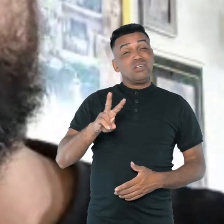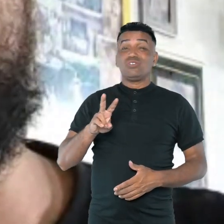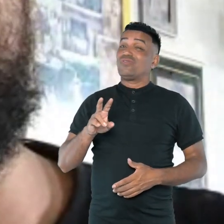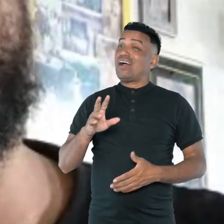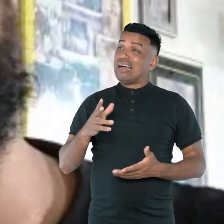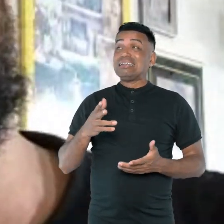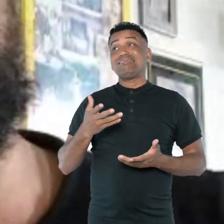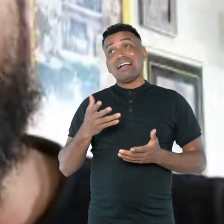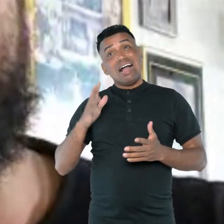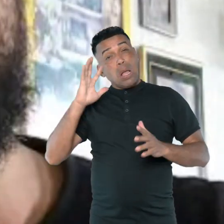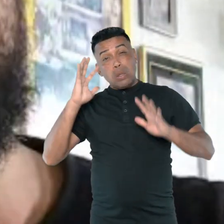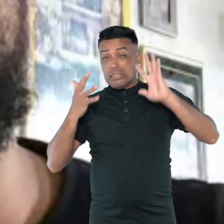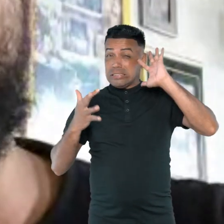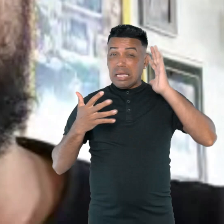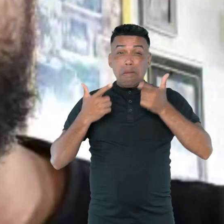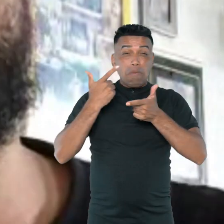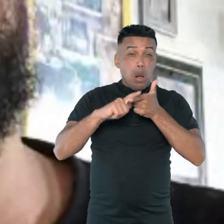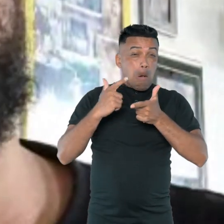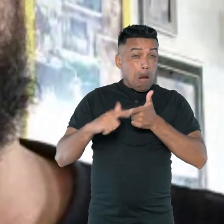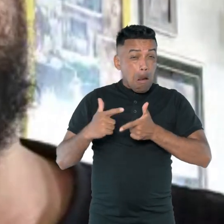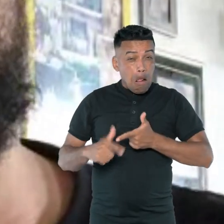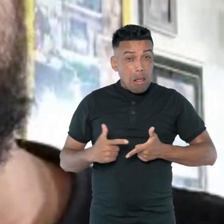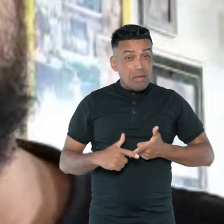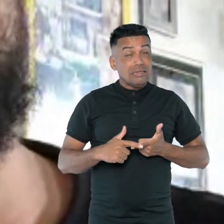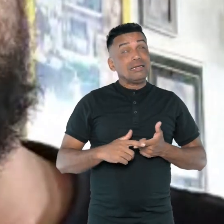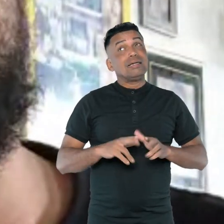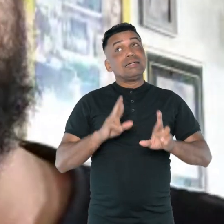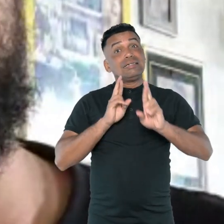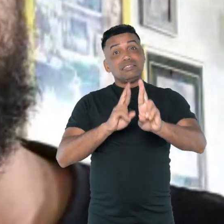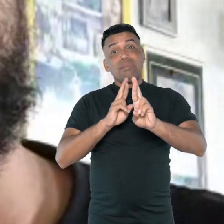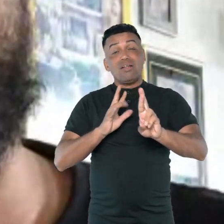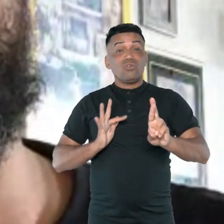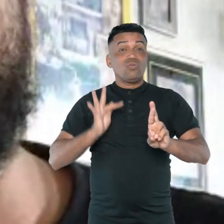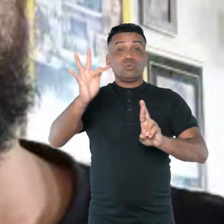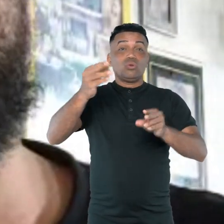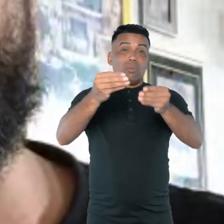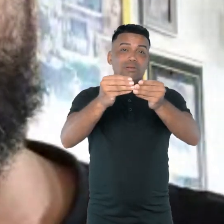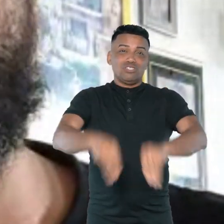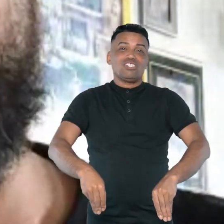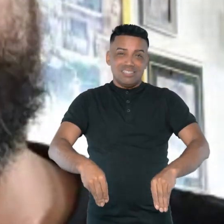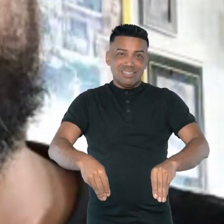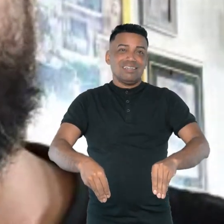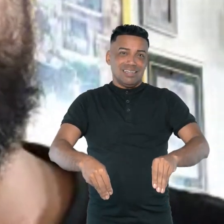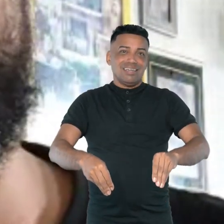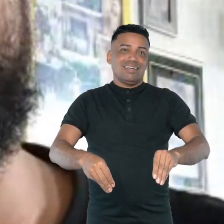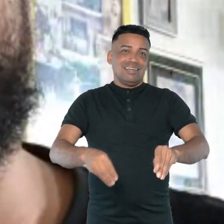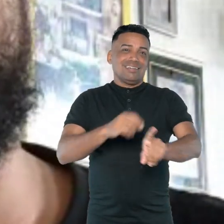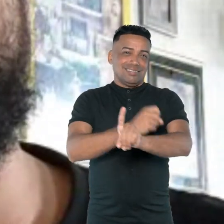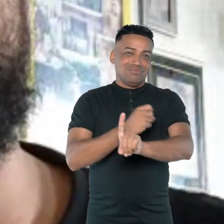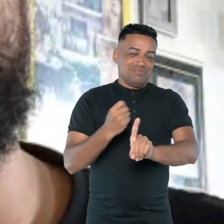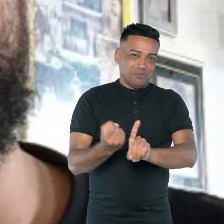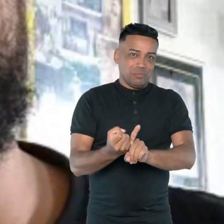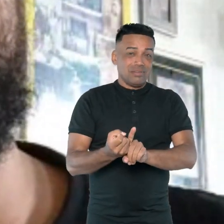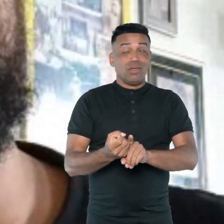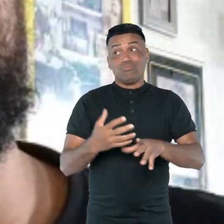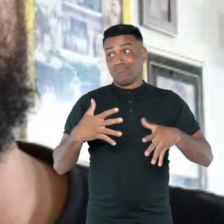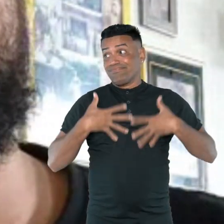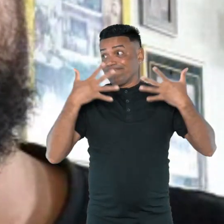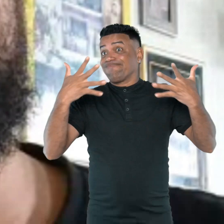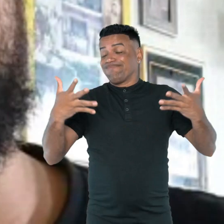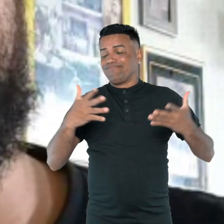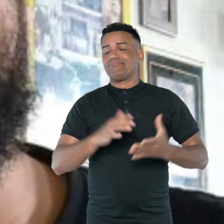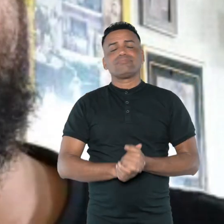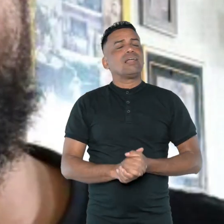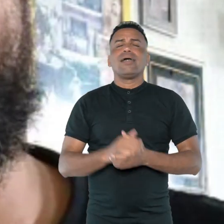por poucas e boas, e espero que isso não atinja as nossas novas gerações, né? Porque eu fico assombrado realmente com isso. Porque